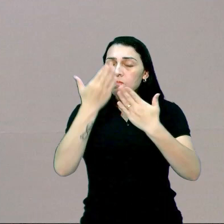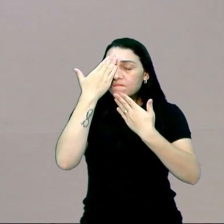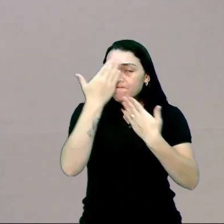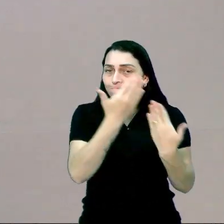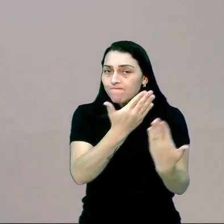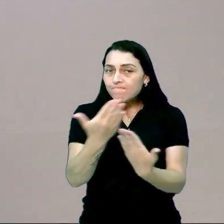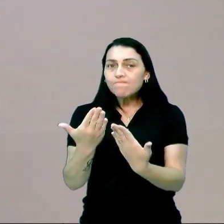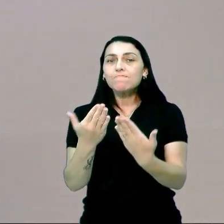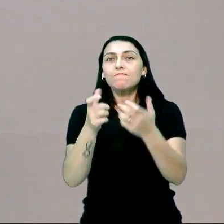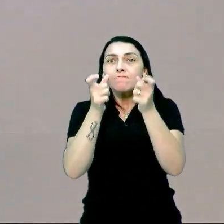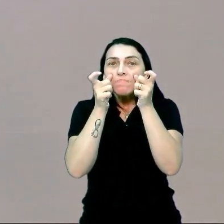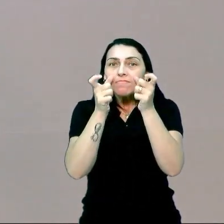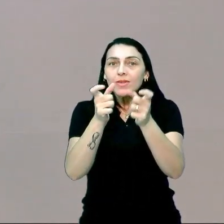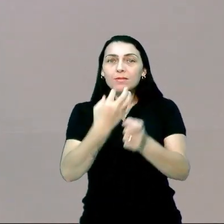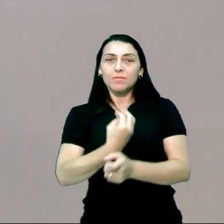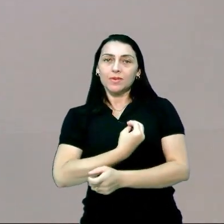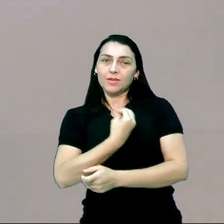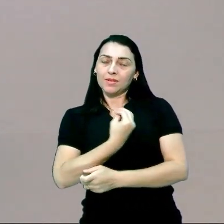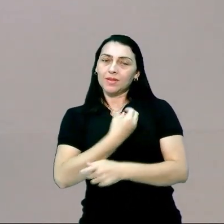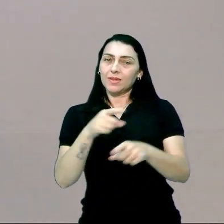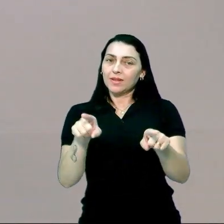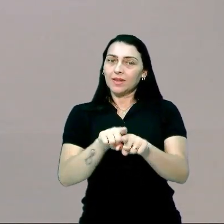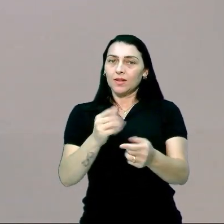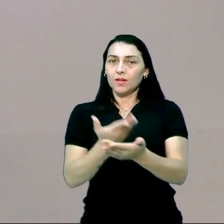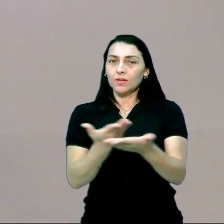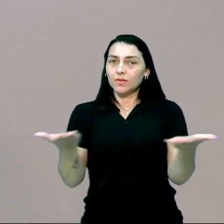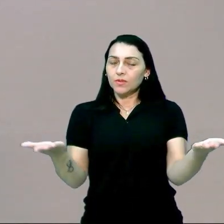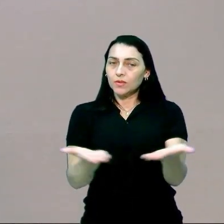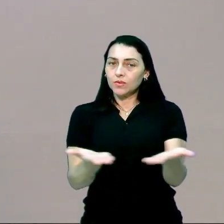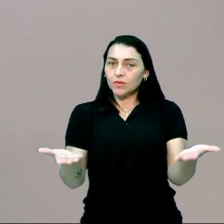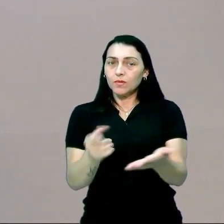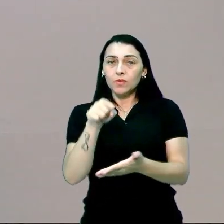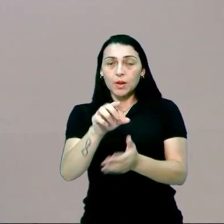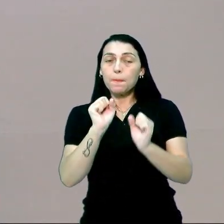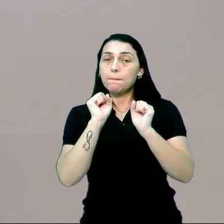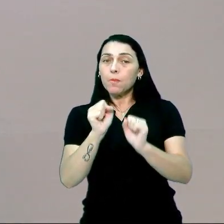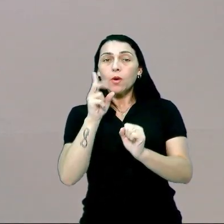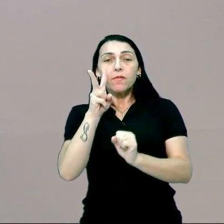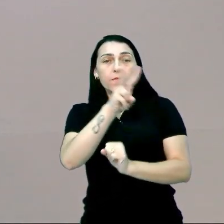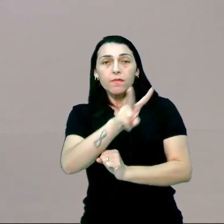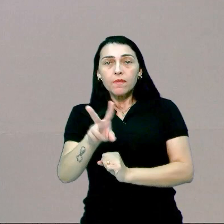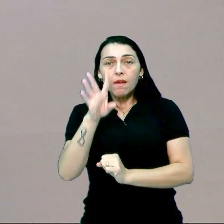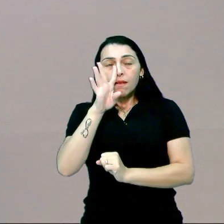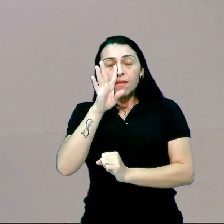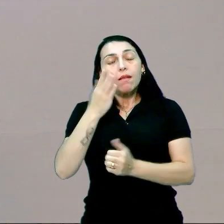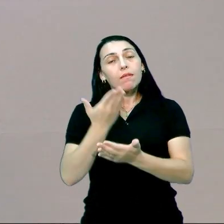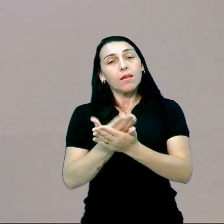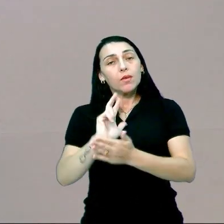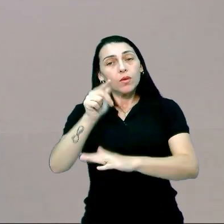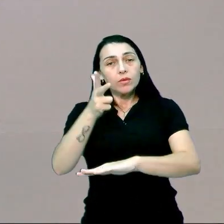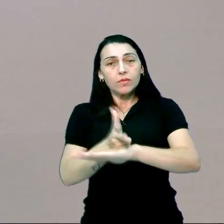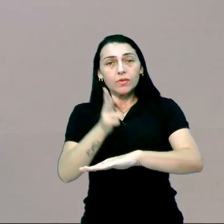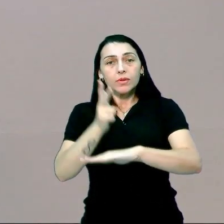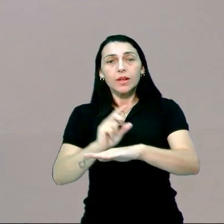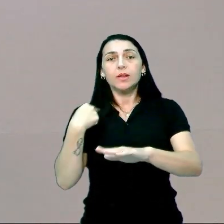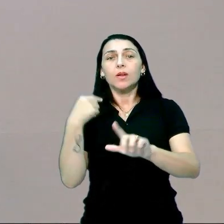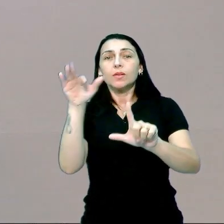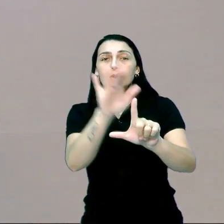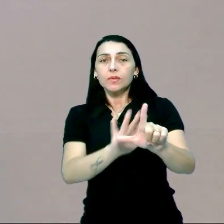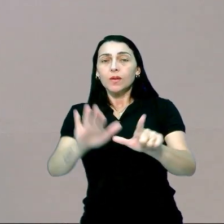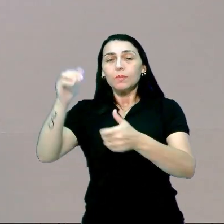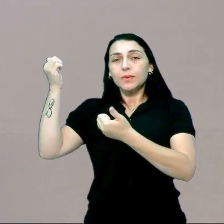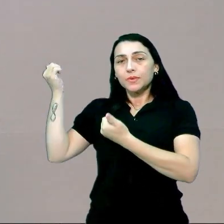Muito obrigado pela sua participação na aula de hoje e você pode rever esse e outros vídeos nas